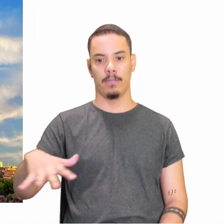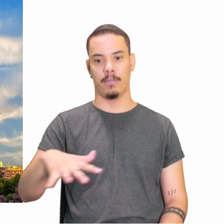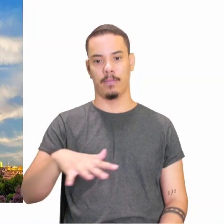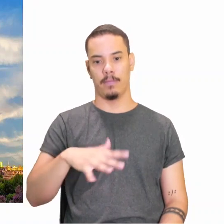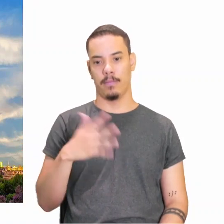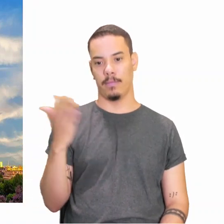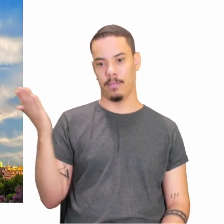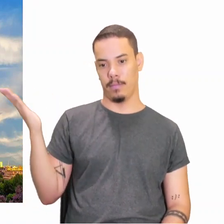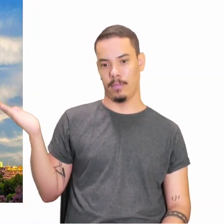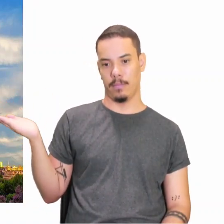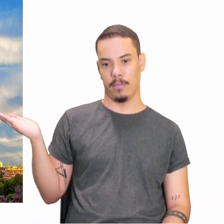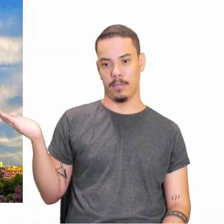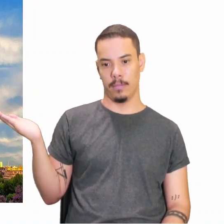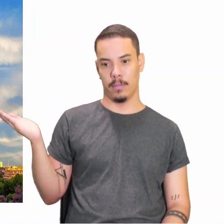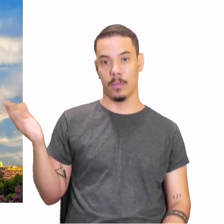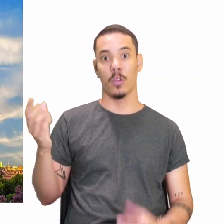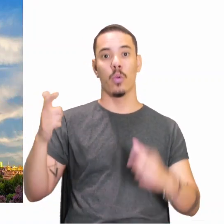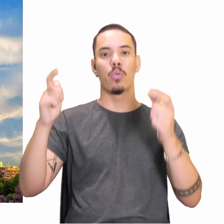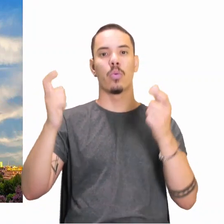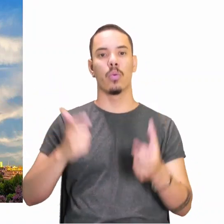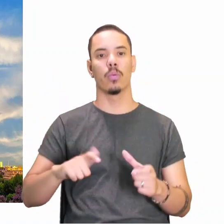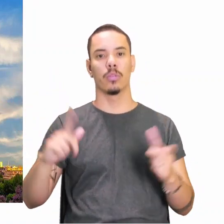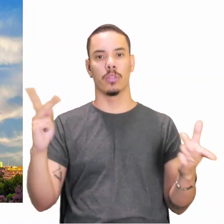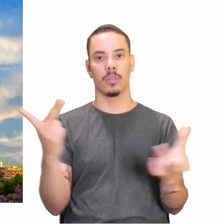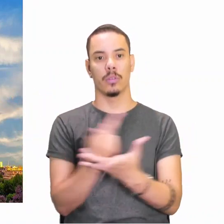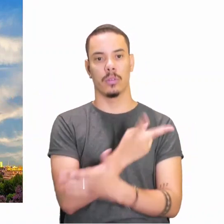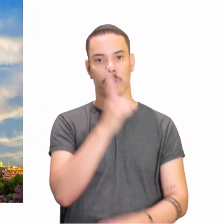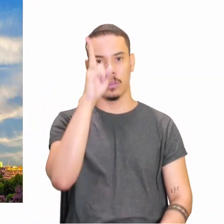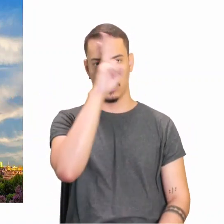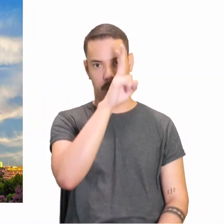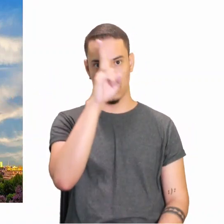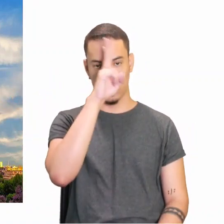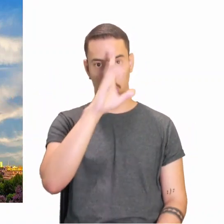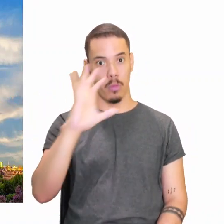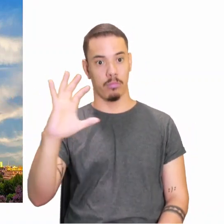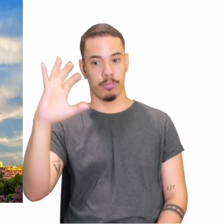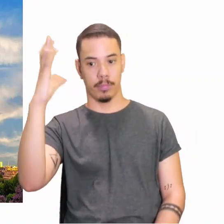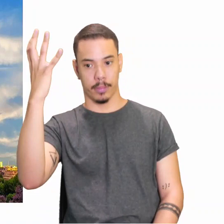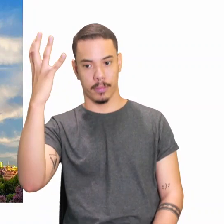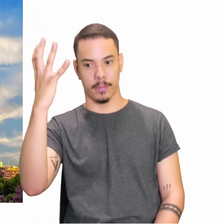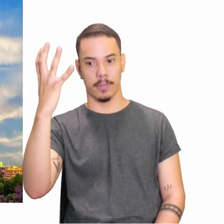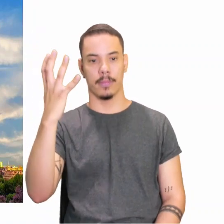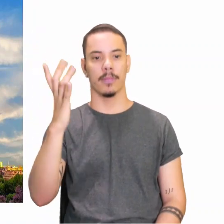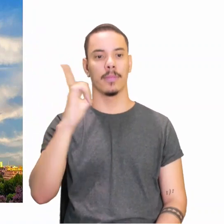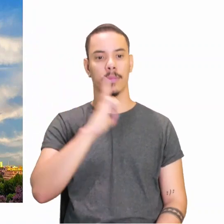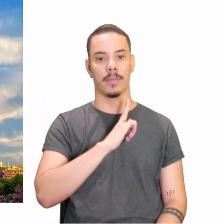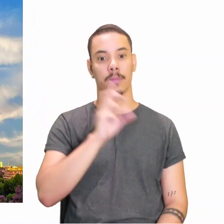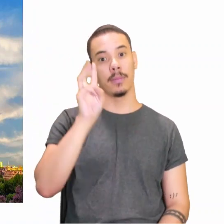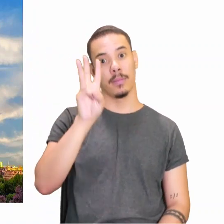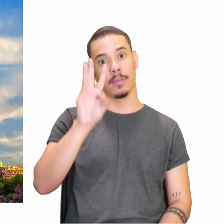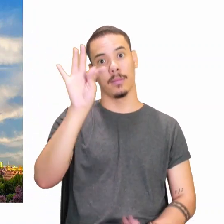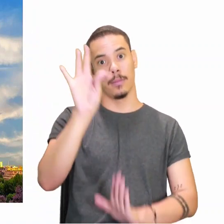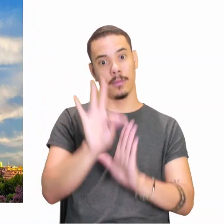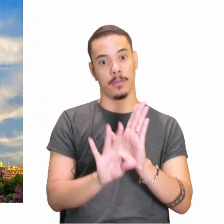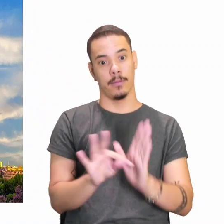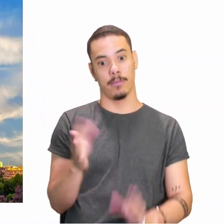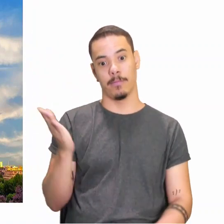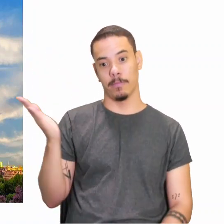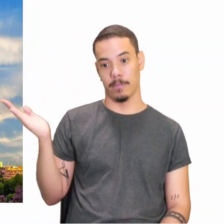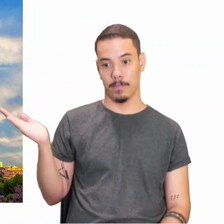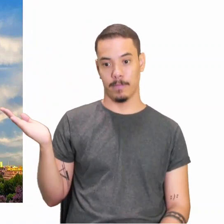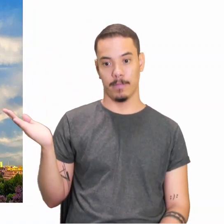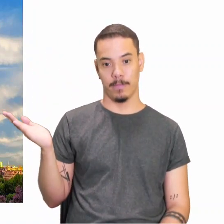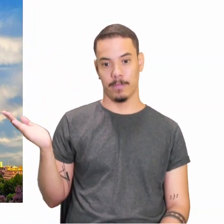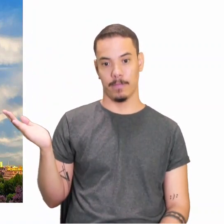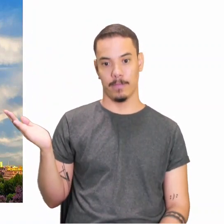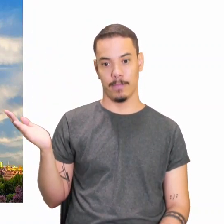acontece essa história, certo? Então aqui a gente, como ambiente, trouxe 3 textos para vocês fazerem aqui